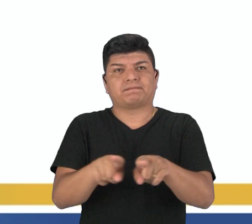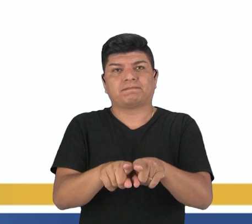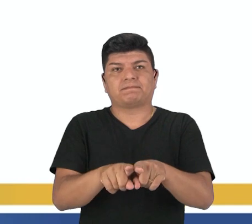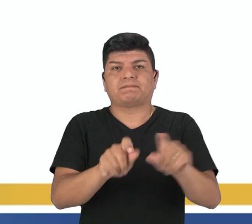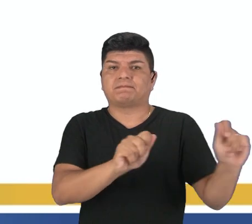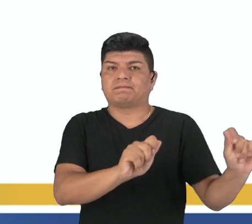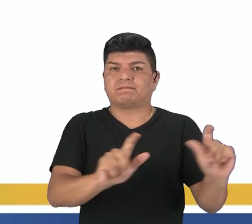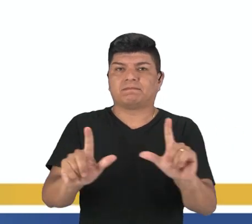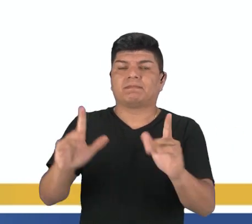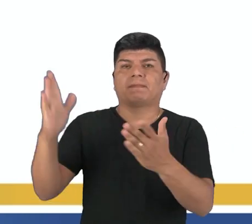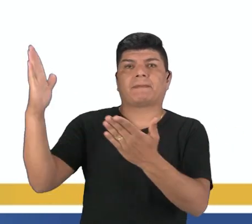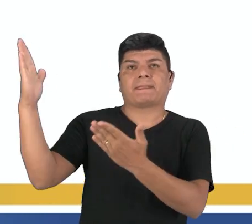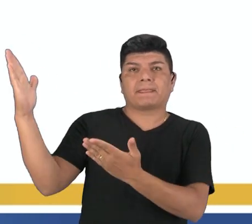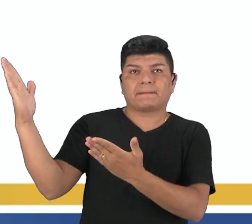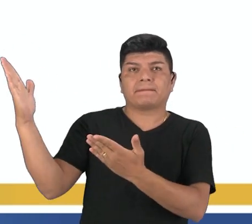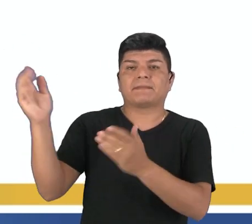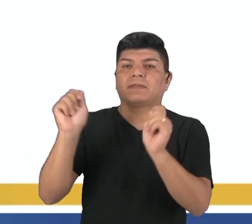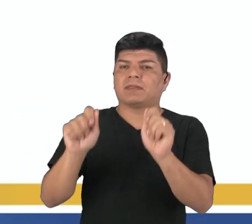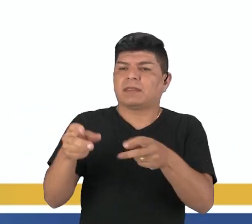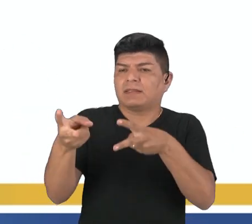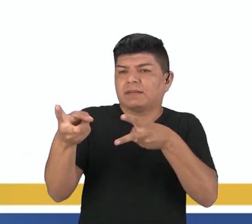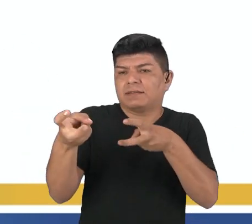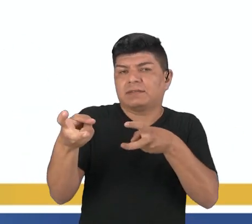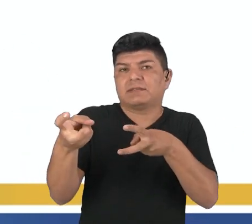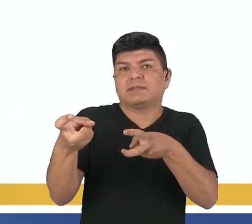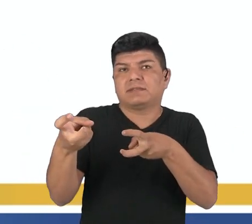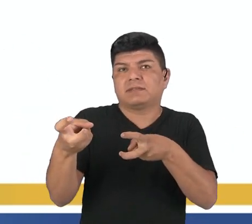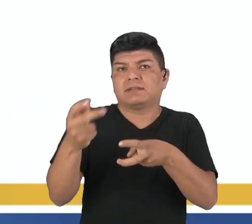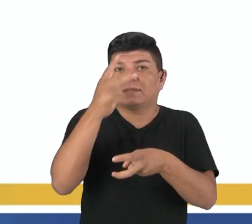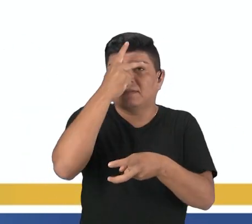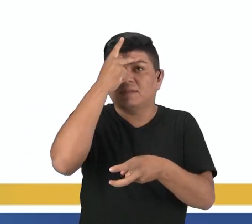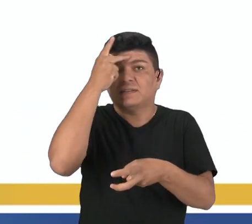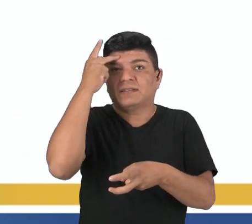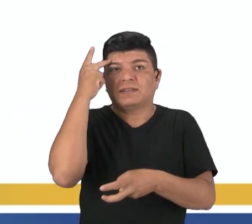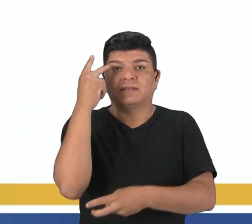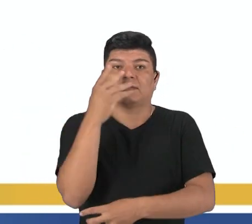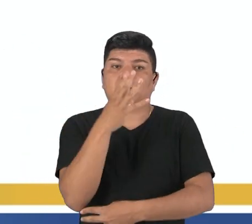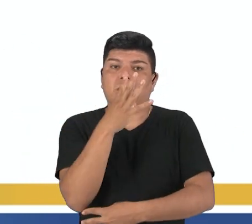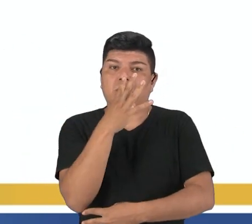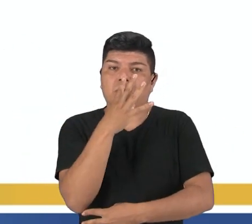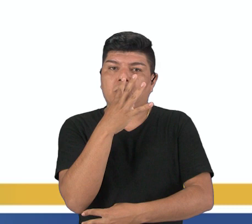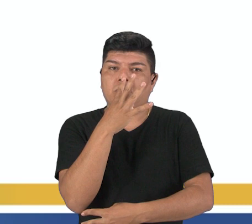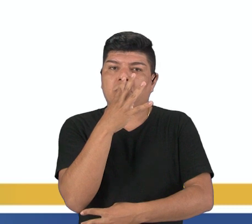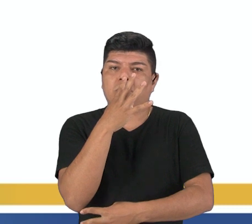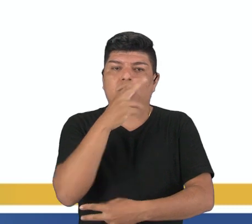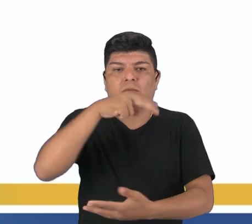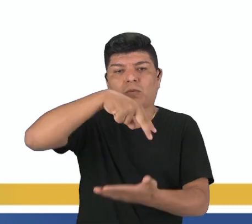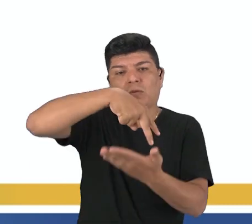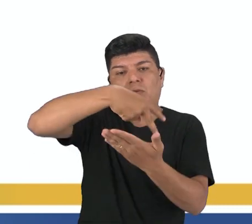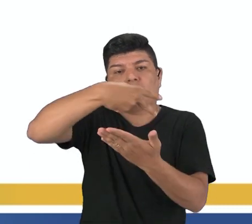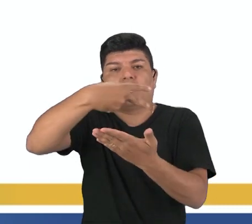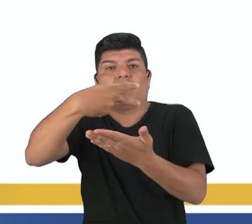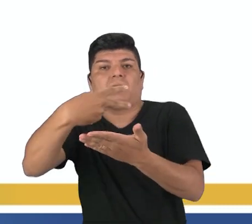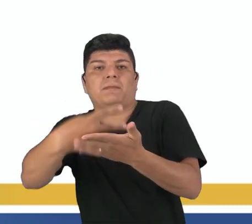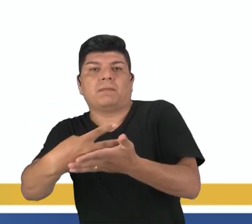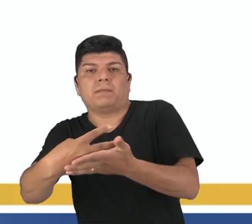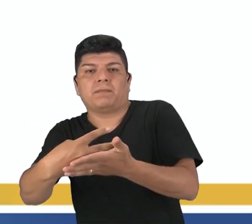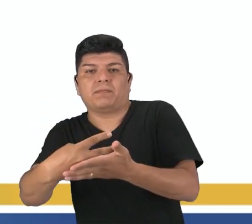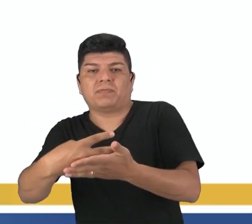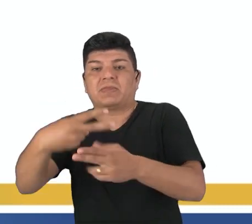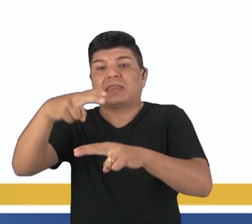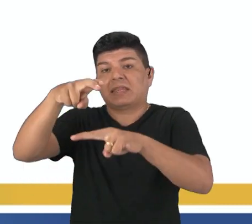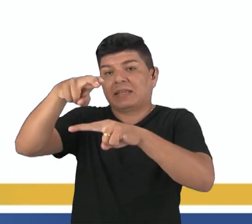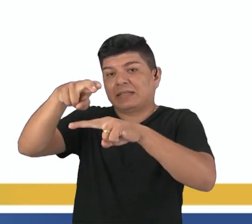slide que eu trago aqui, você pode observar que os espectadores, gente, deitam por cima das obras, sentam